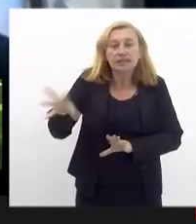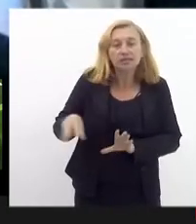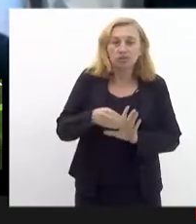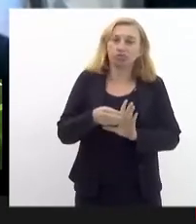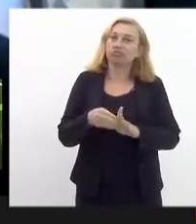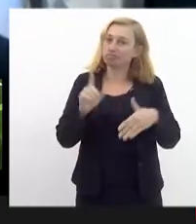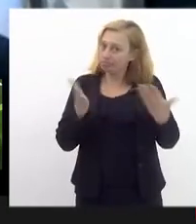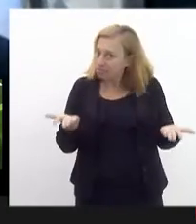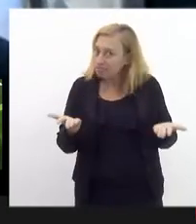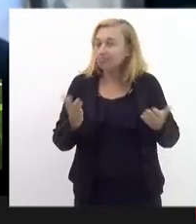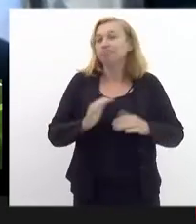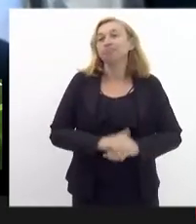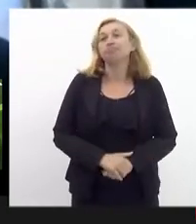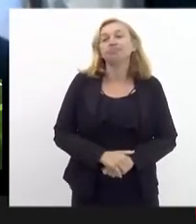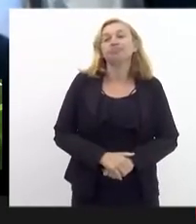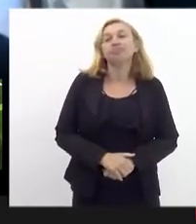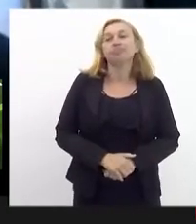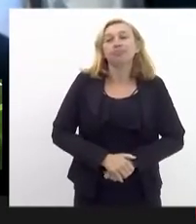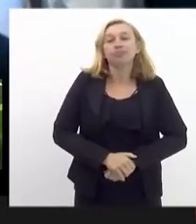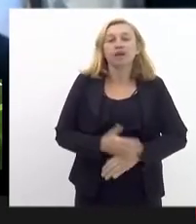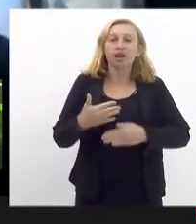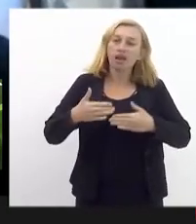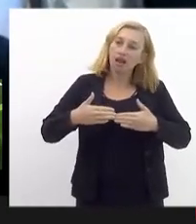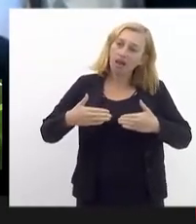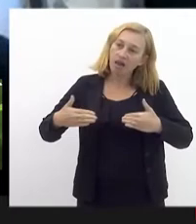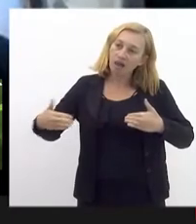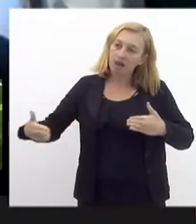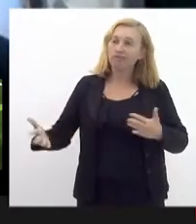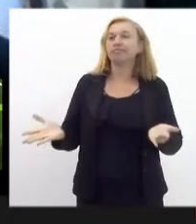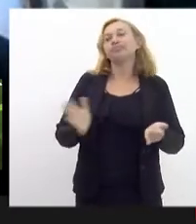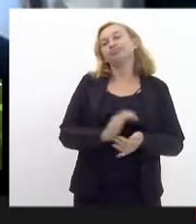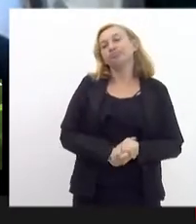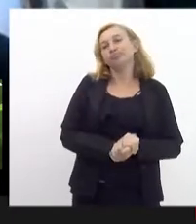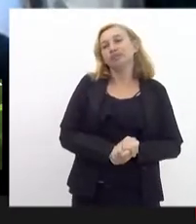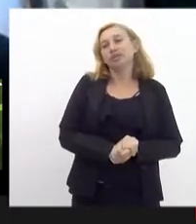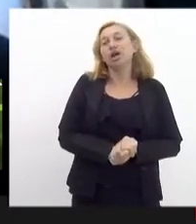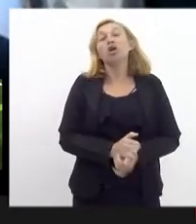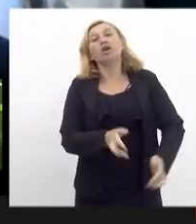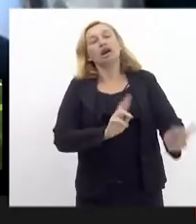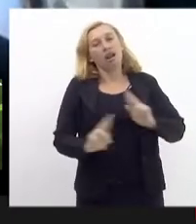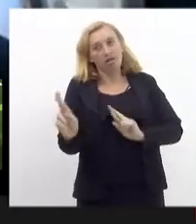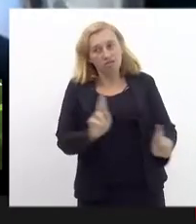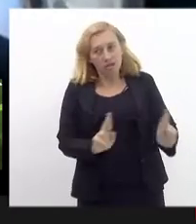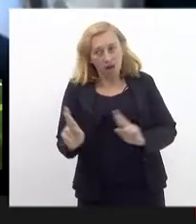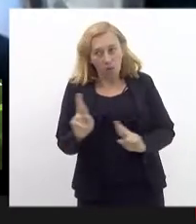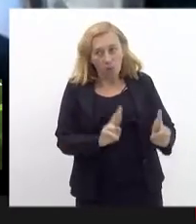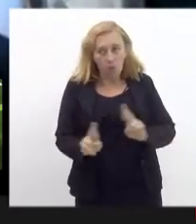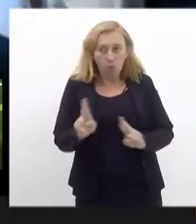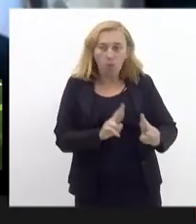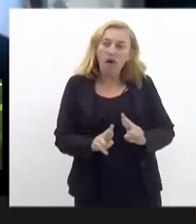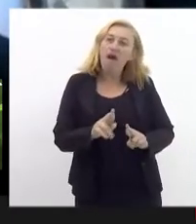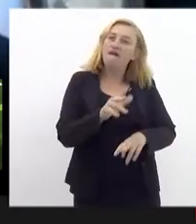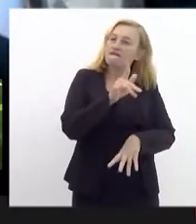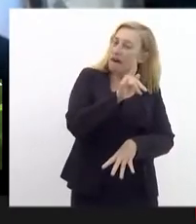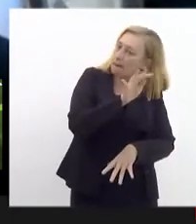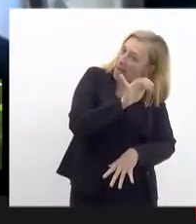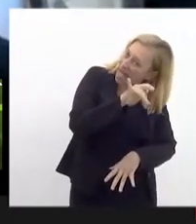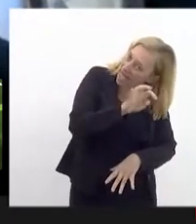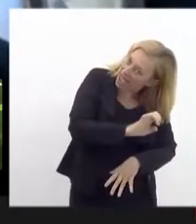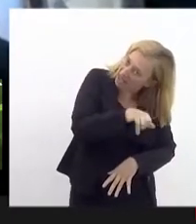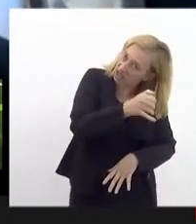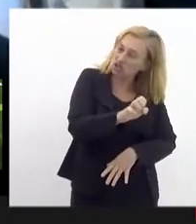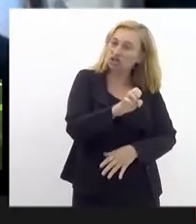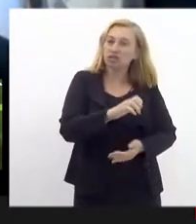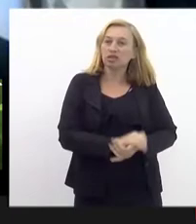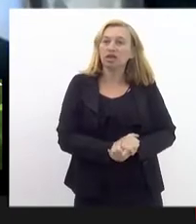introduzi-la, né? E, ao longo desse tempo, tanto em relação à FAPERJ, quanto em